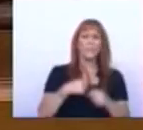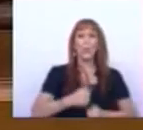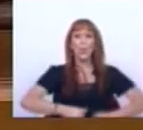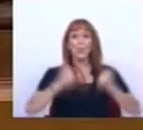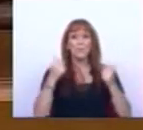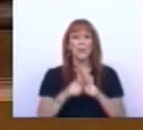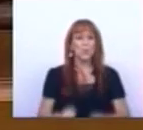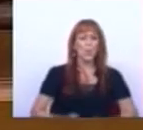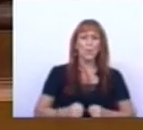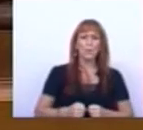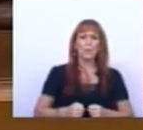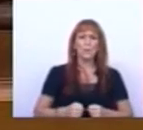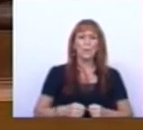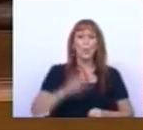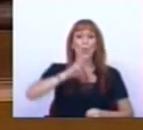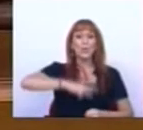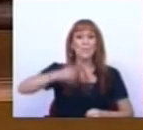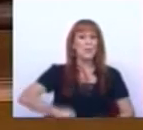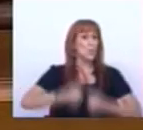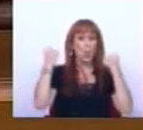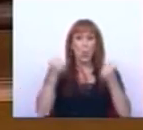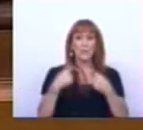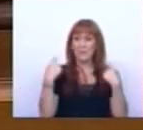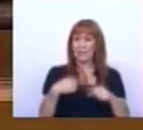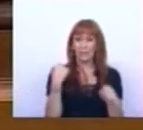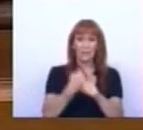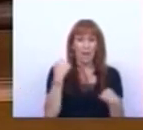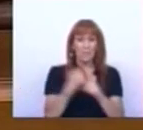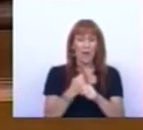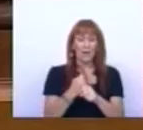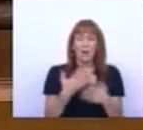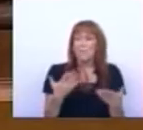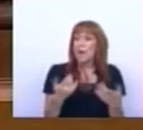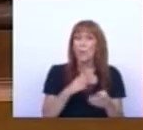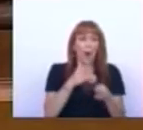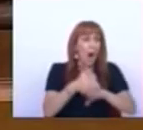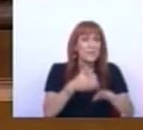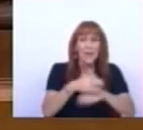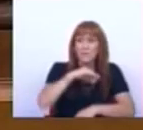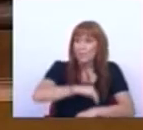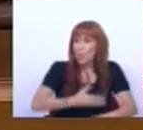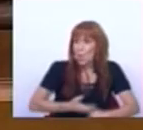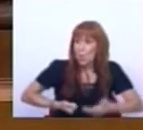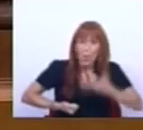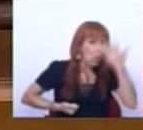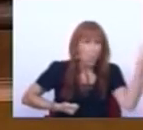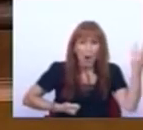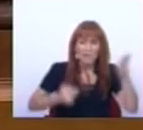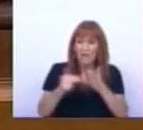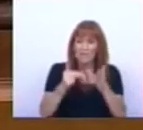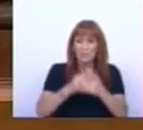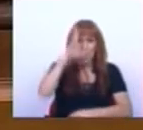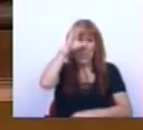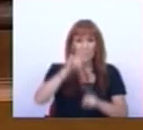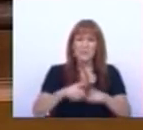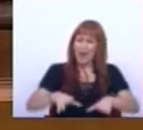milhares de que não conseguem arranjar trabalho, mas que não têm acesso ao subsídio de desemprego, esperariam que o